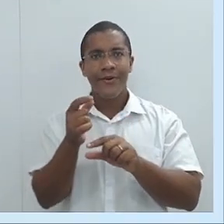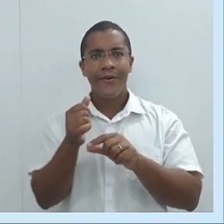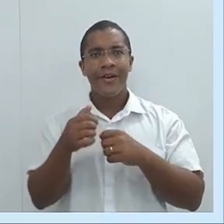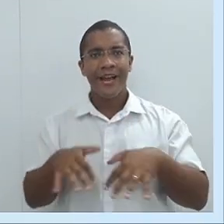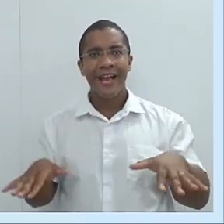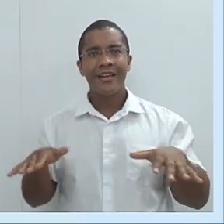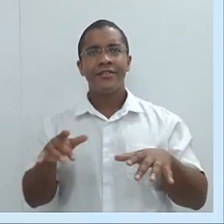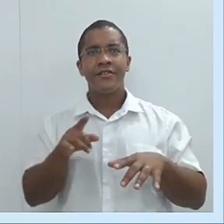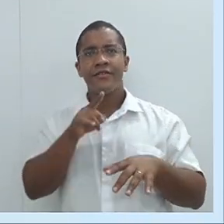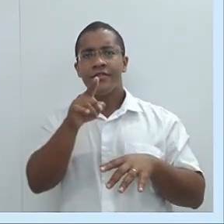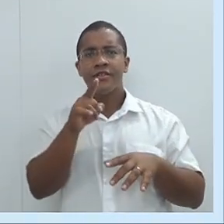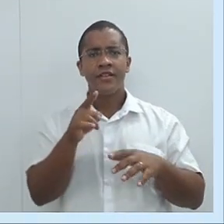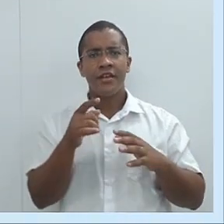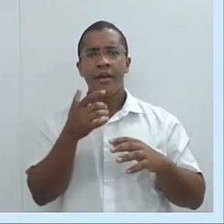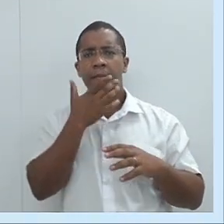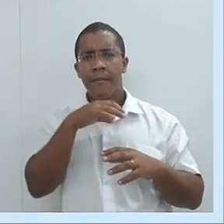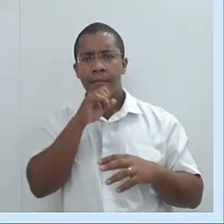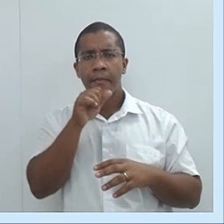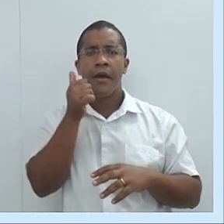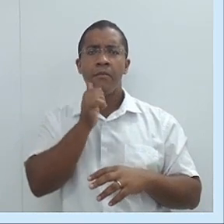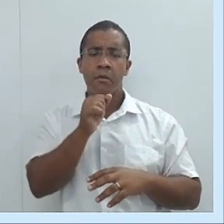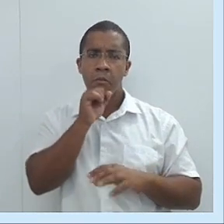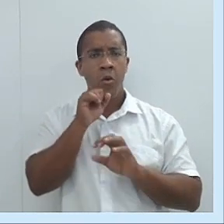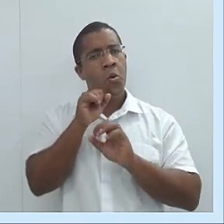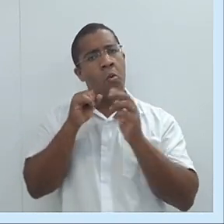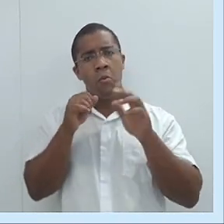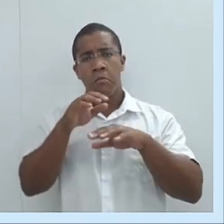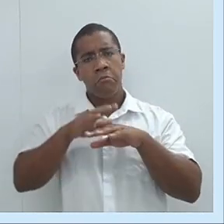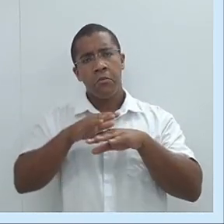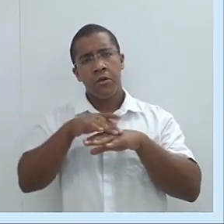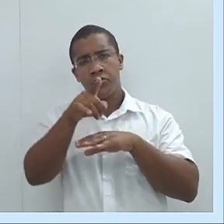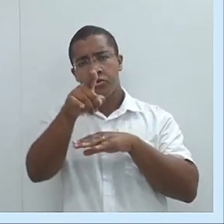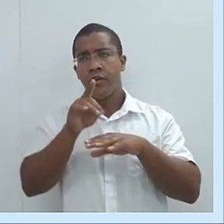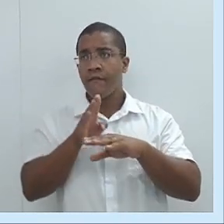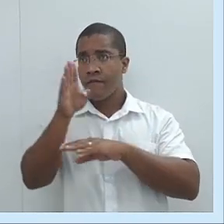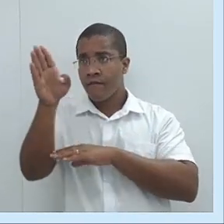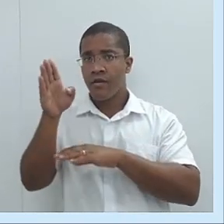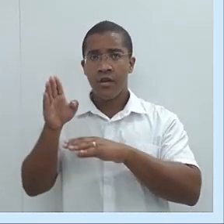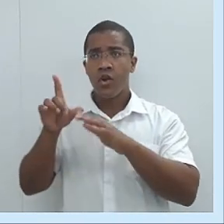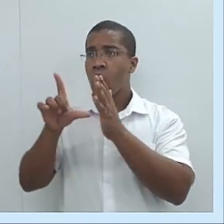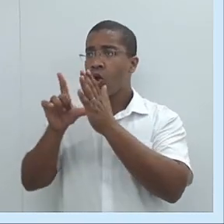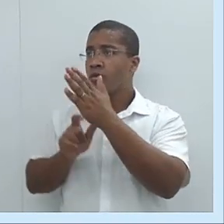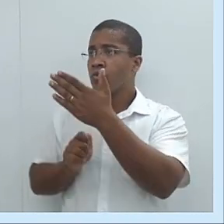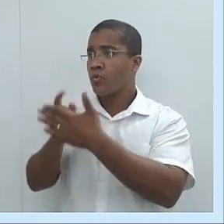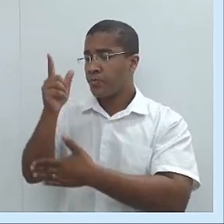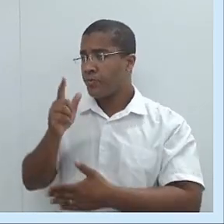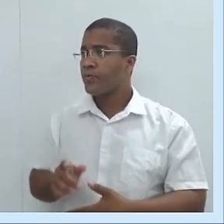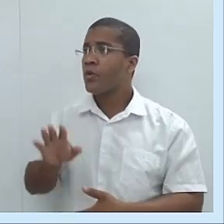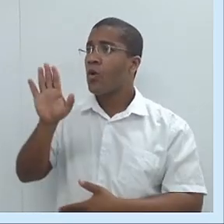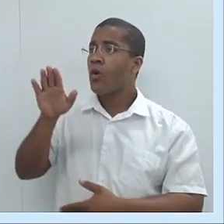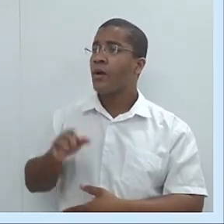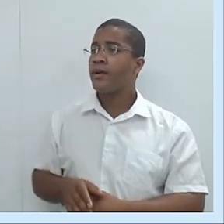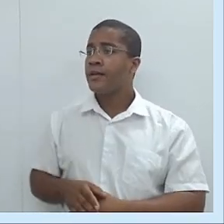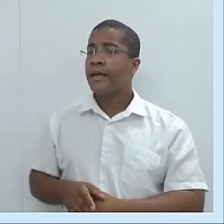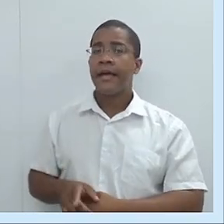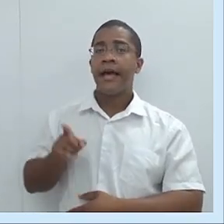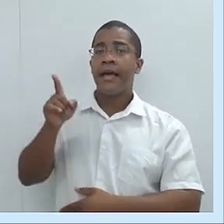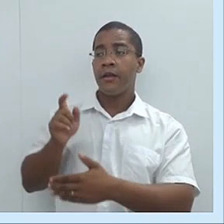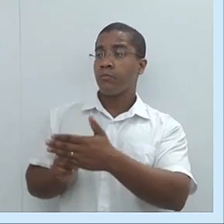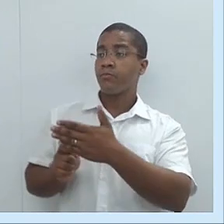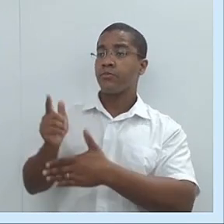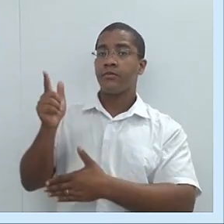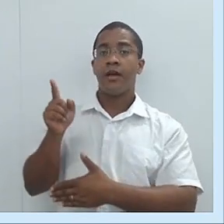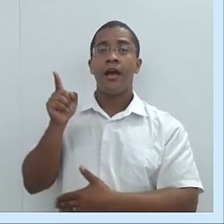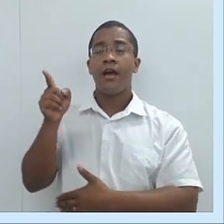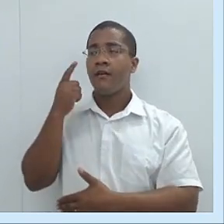custo-benefício, é quando seu pai, a sua mãe, né? Ou você mesmo, quando vai comprar um eletrodoméstico, você chega lá na